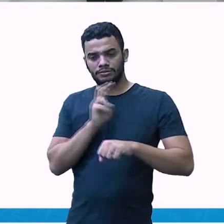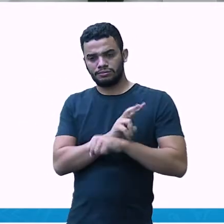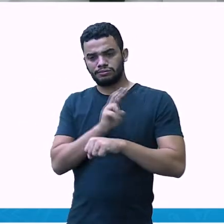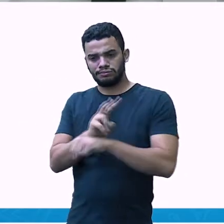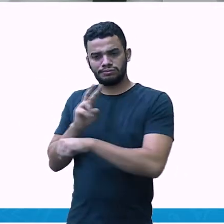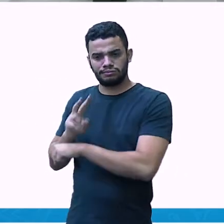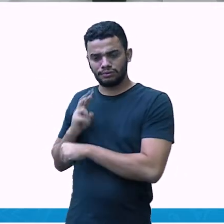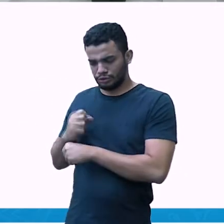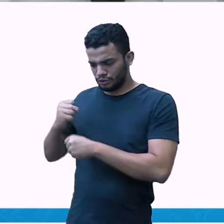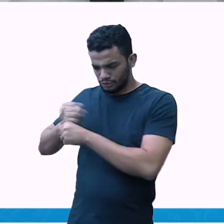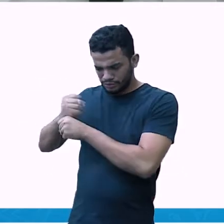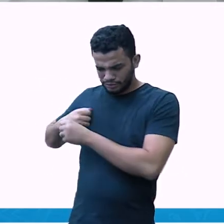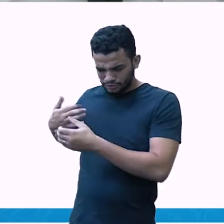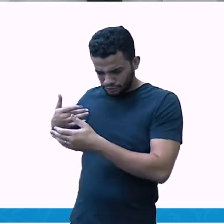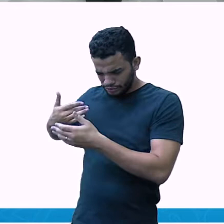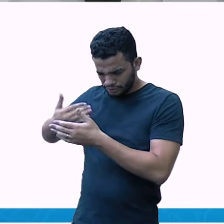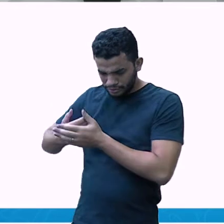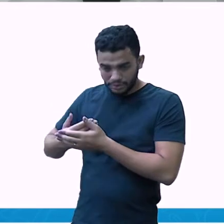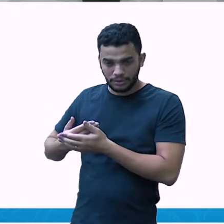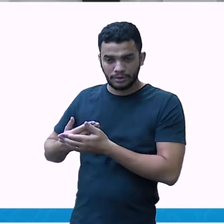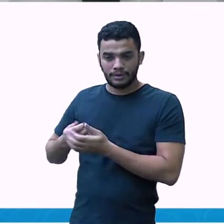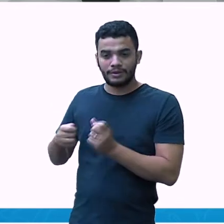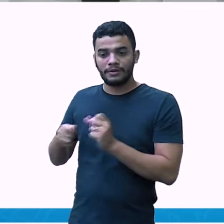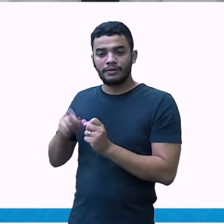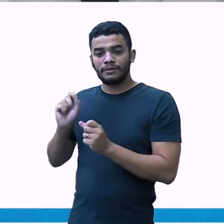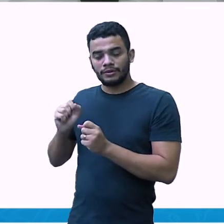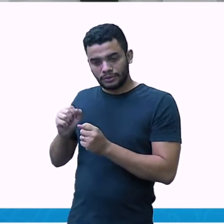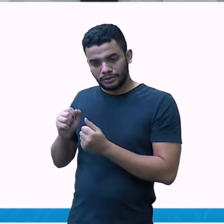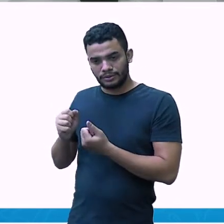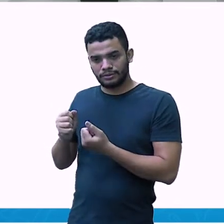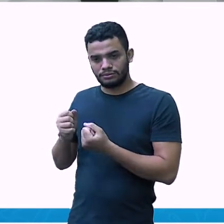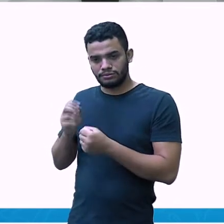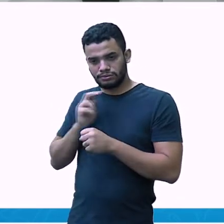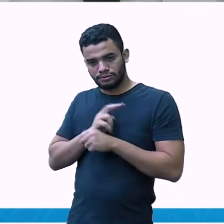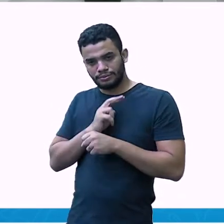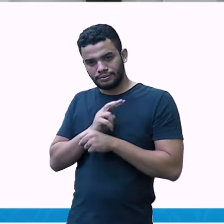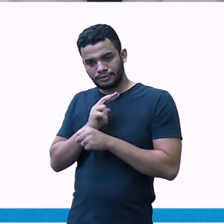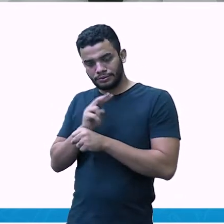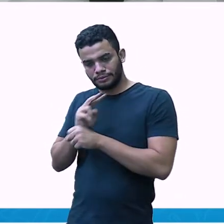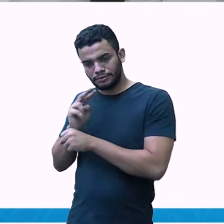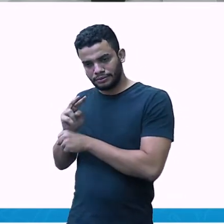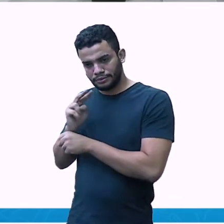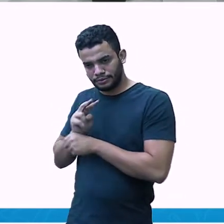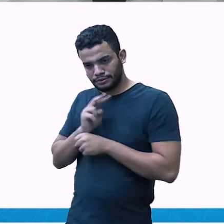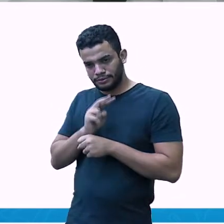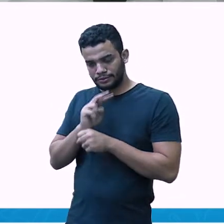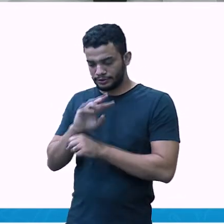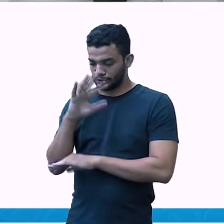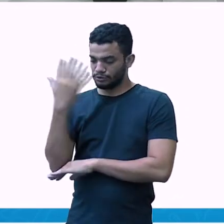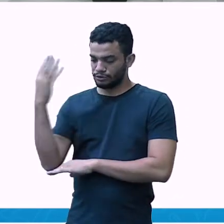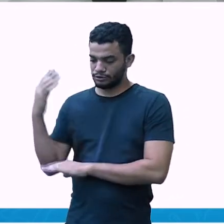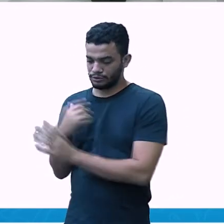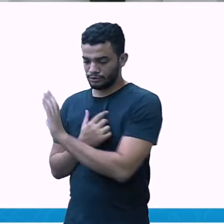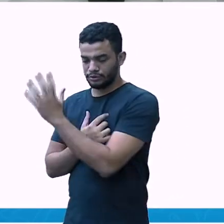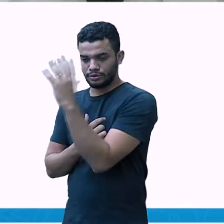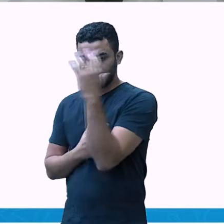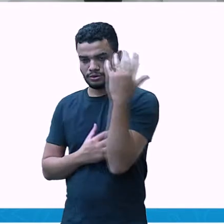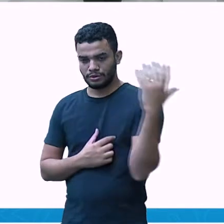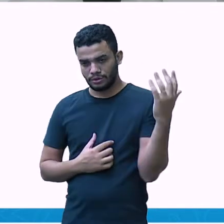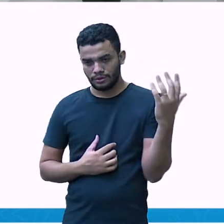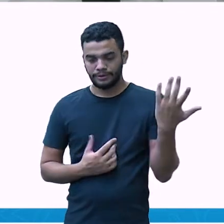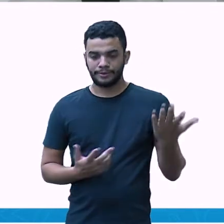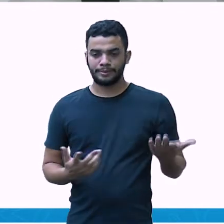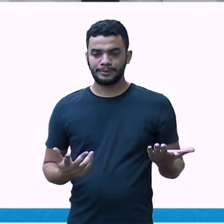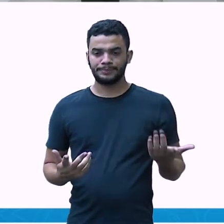vem fazendo? Trocando essa malha rodoviária, essa pavimentação rodoviária de